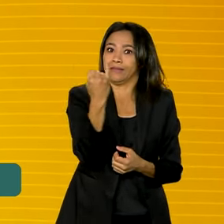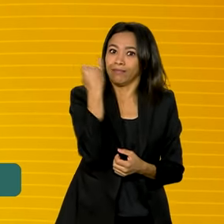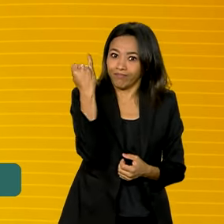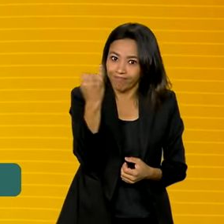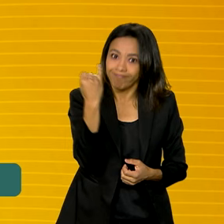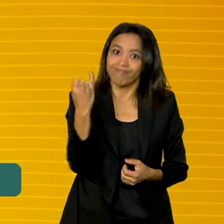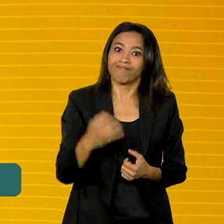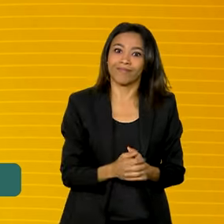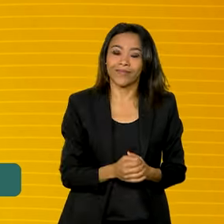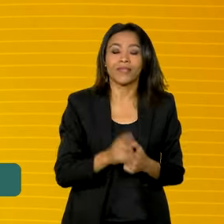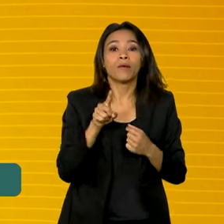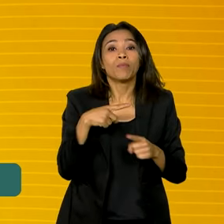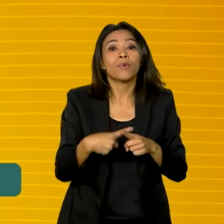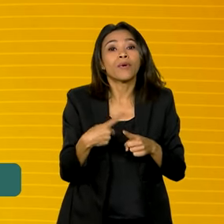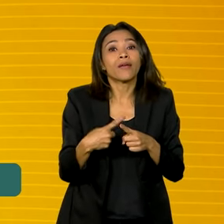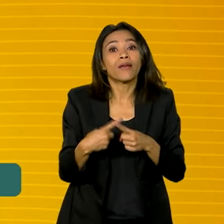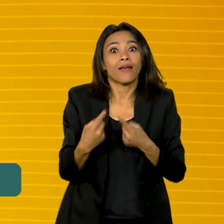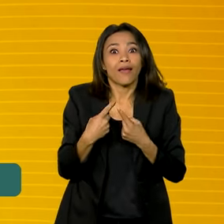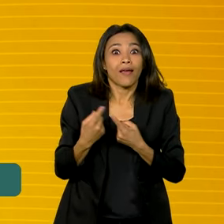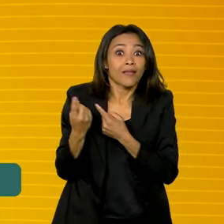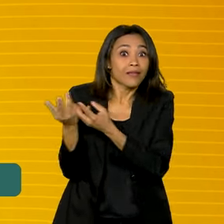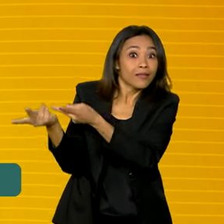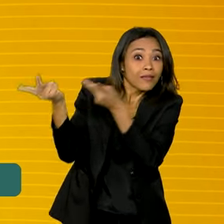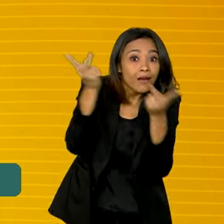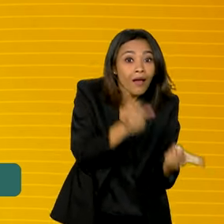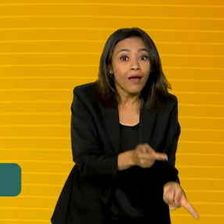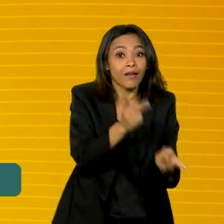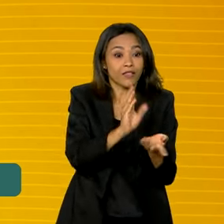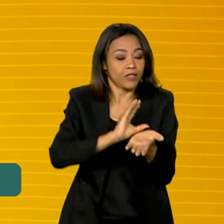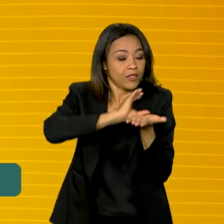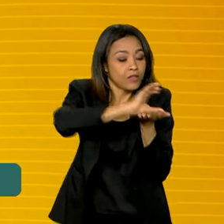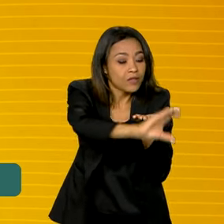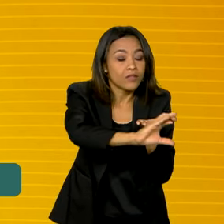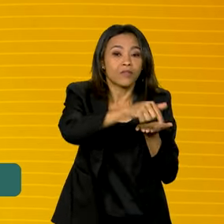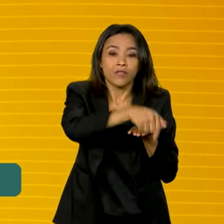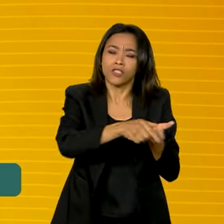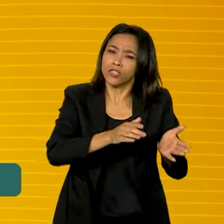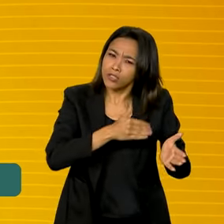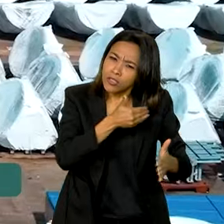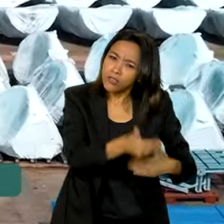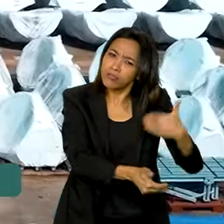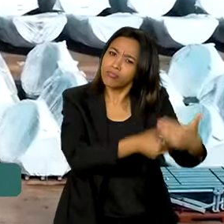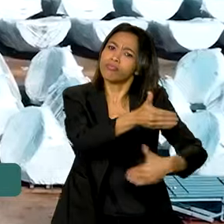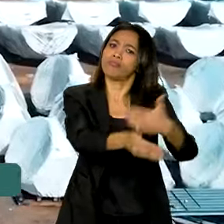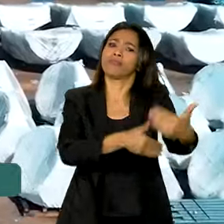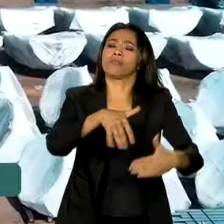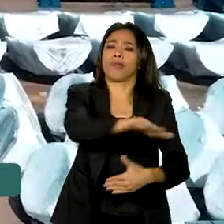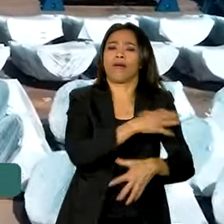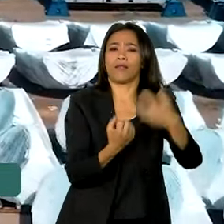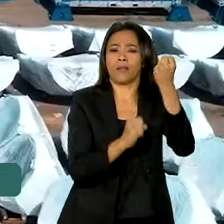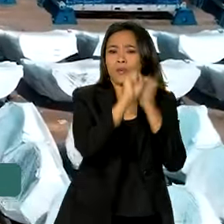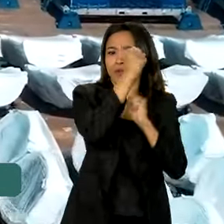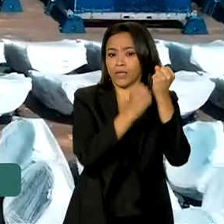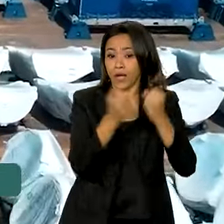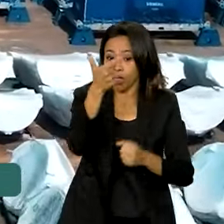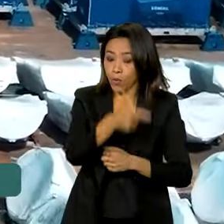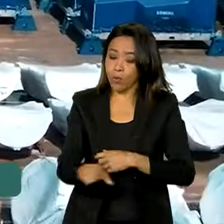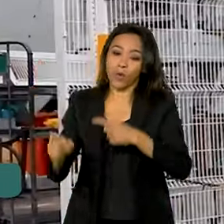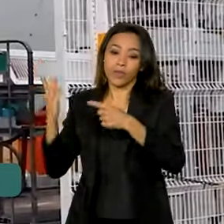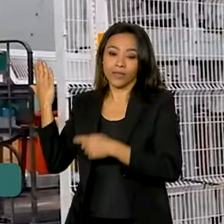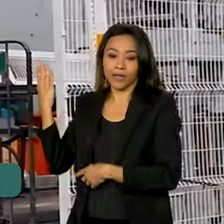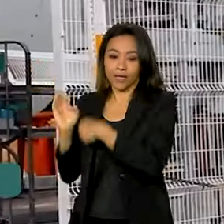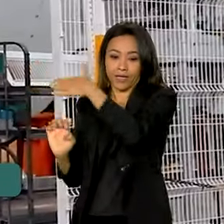Multimarcas trazendo investimento para cá e avançando no processo industrial. E a Vesta, fabricante de